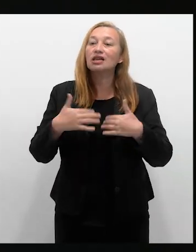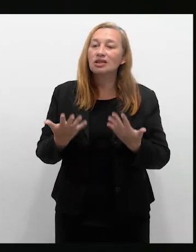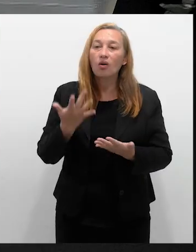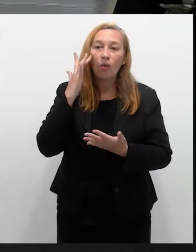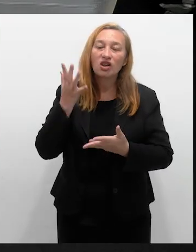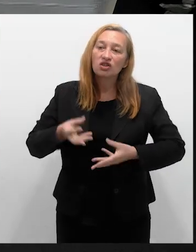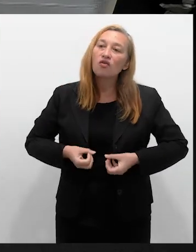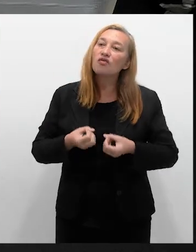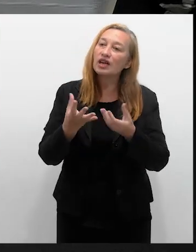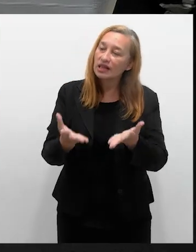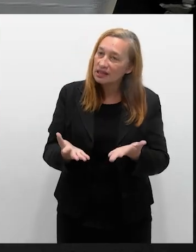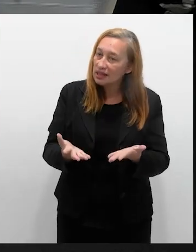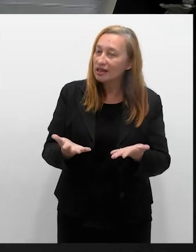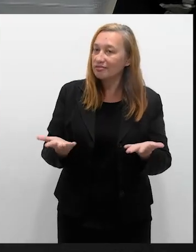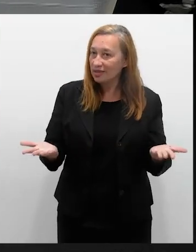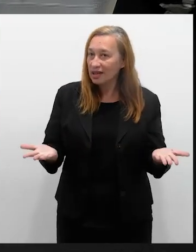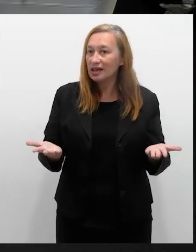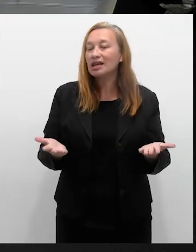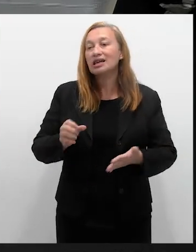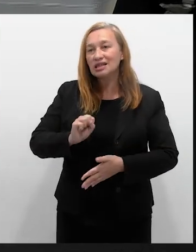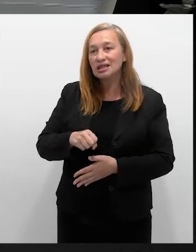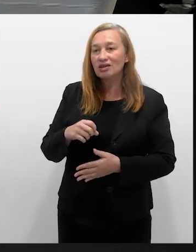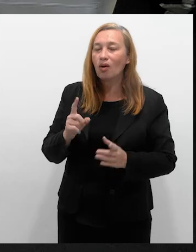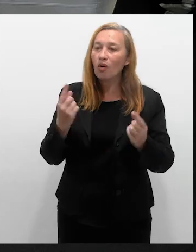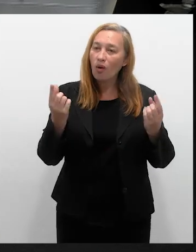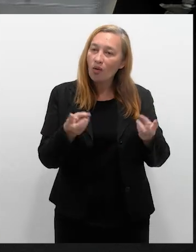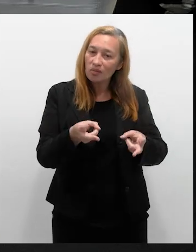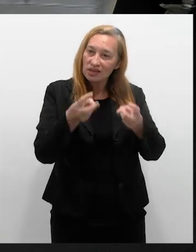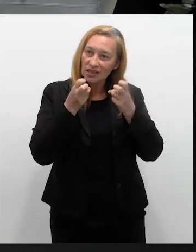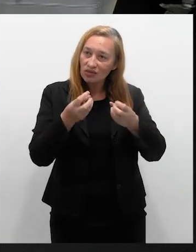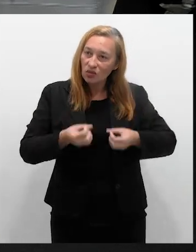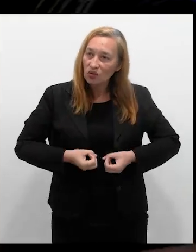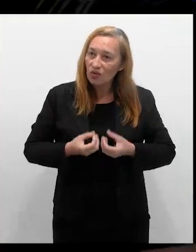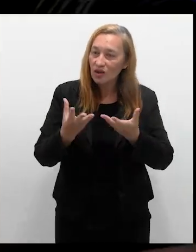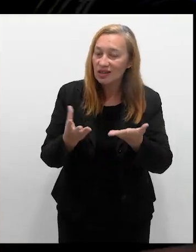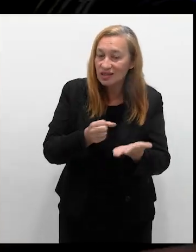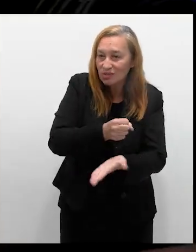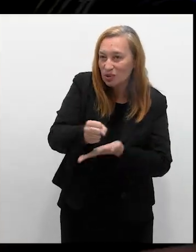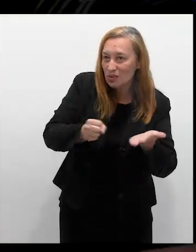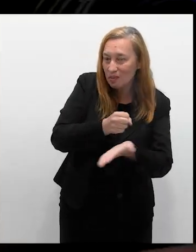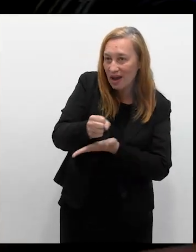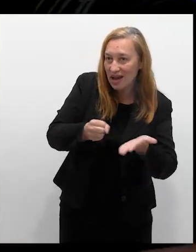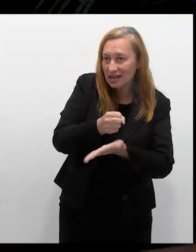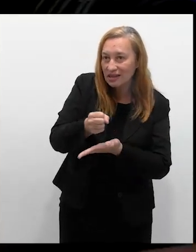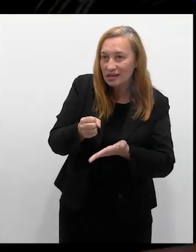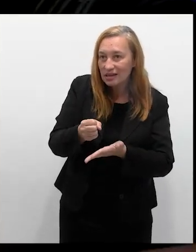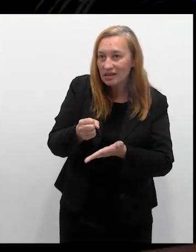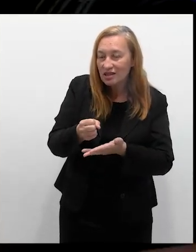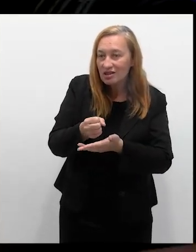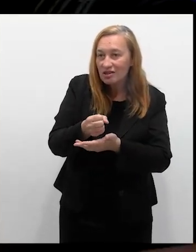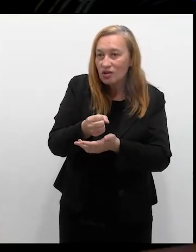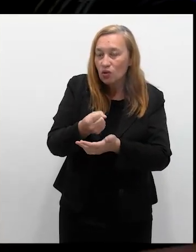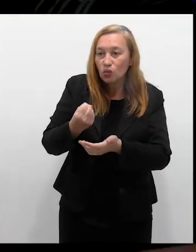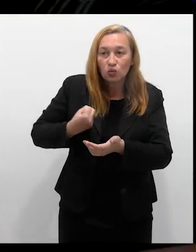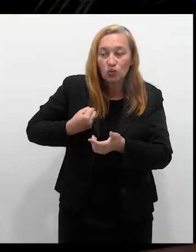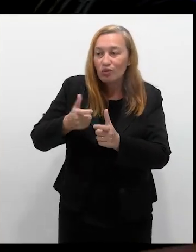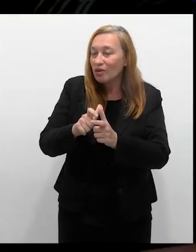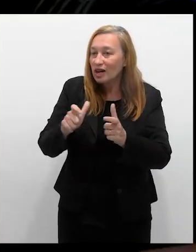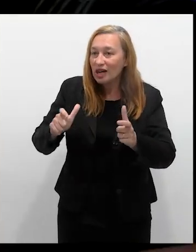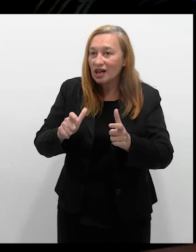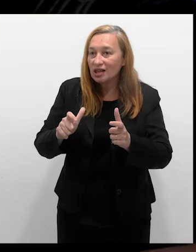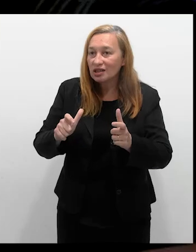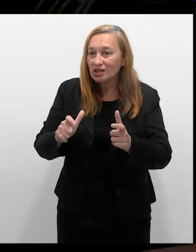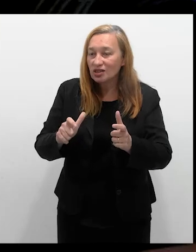possibilidade. Sim. Então, eu acho que a gente precisa oferecer isso de algum jeito, E né? o que a gente observa é que uma vez que oferece as condições básicas, Com certeza. aparece